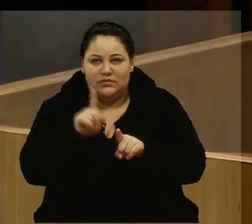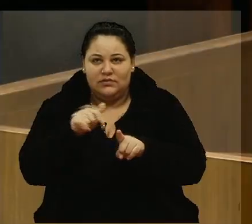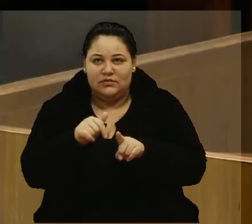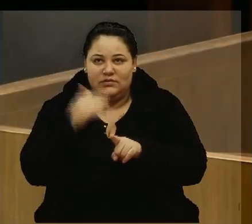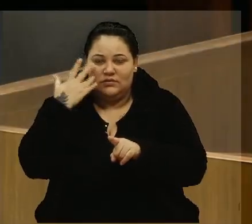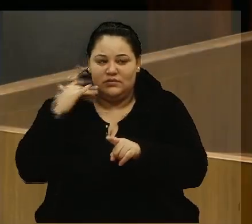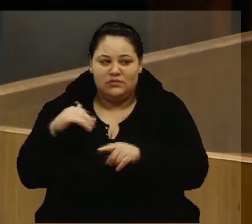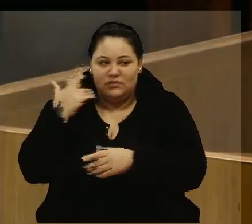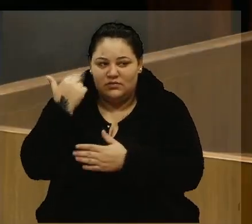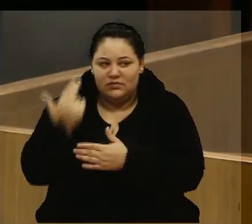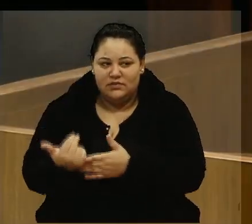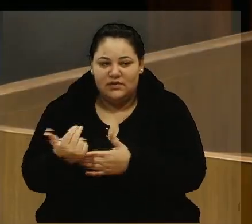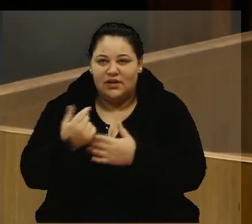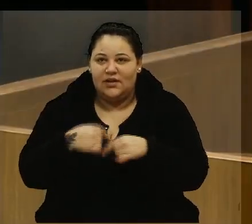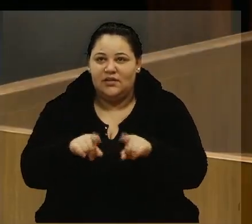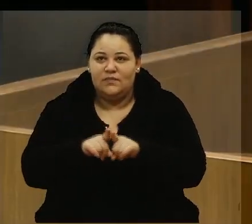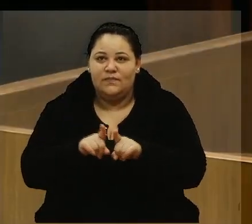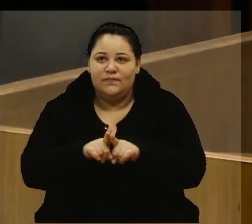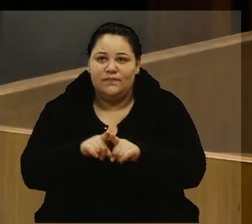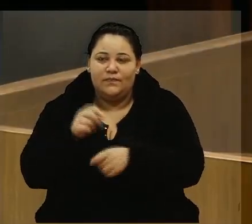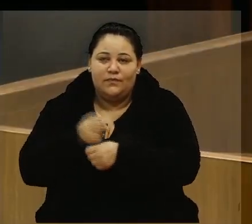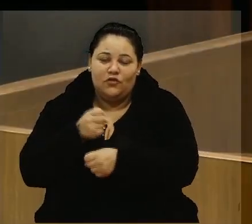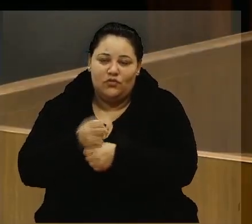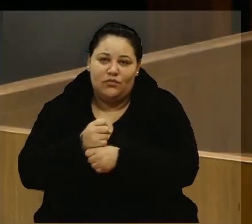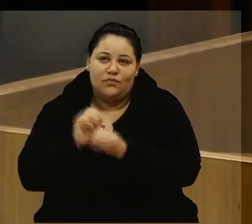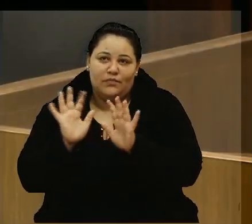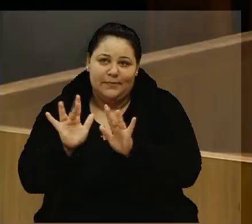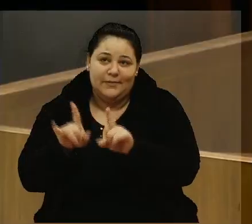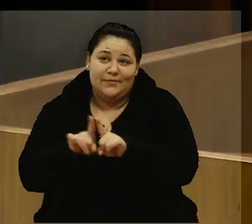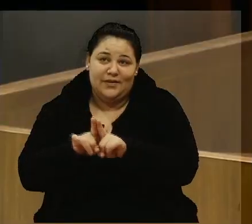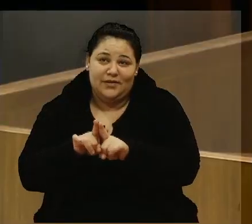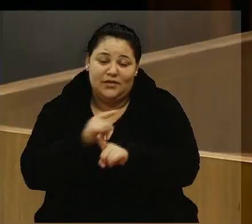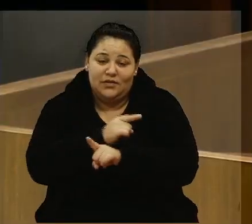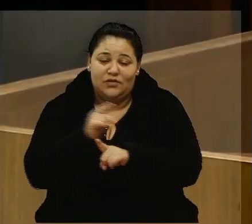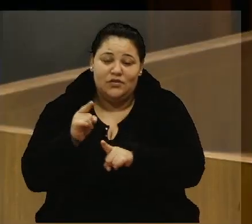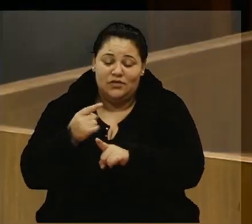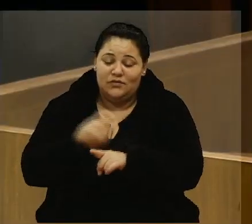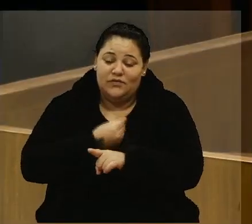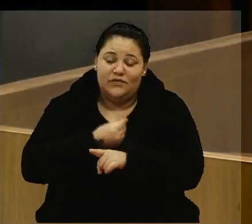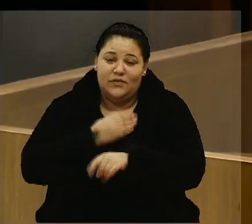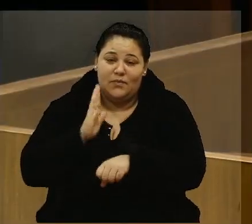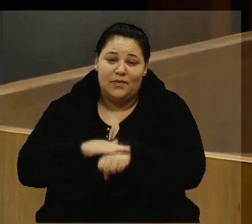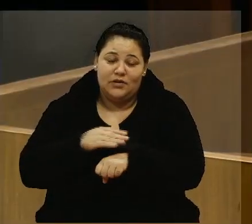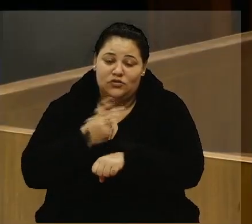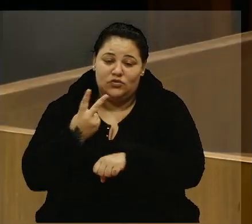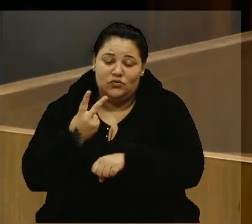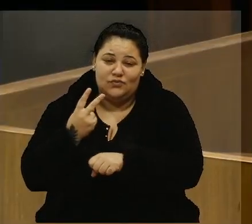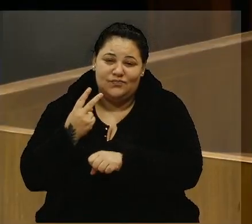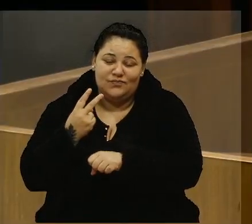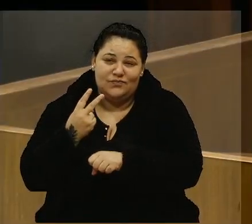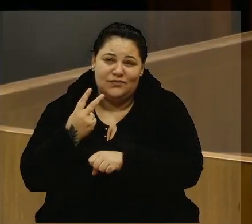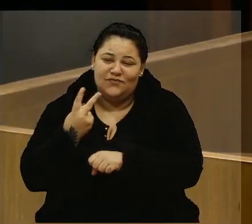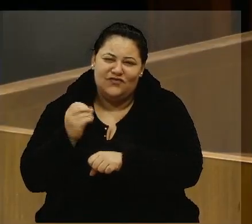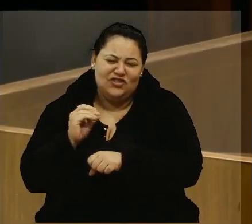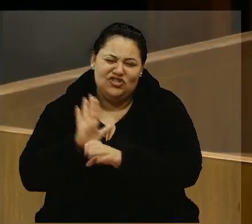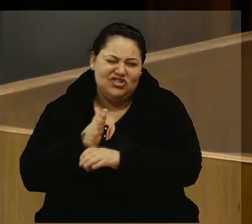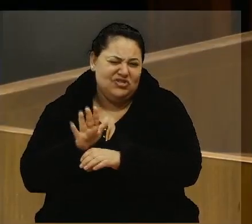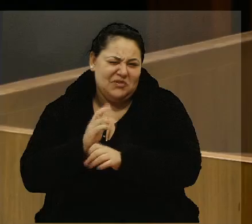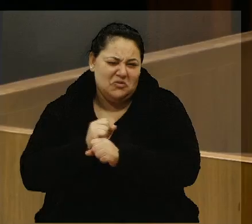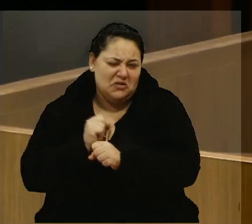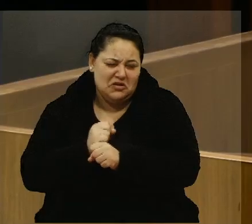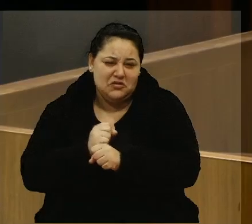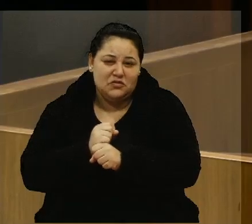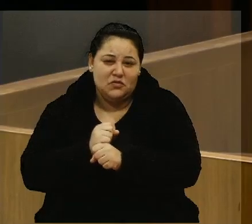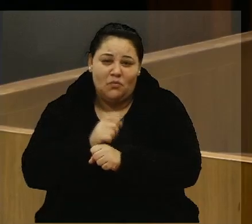dias normais, imagina então quando chove. E nós vivemos há mais de 2 décadas com alagamentos constantes